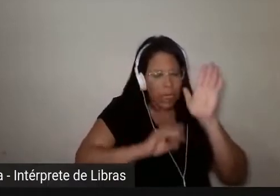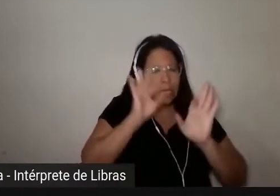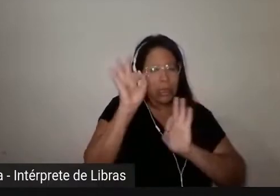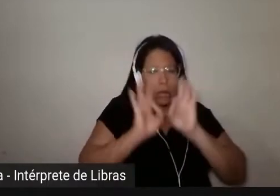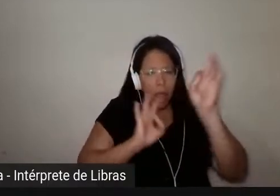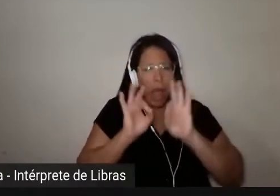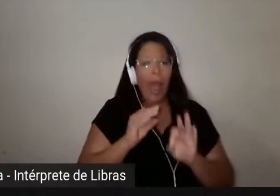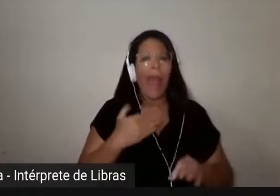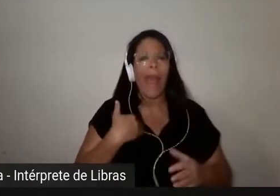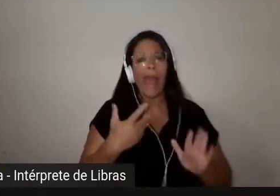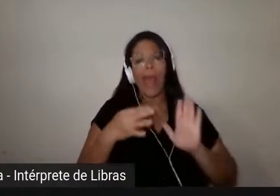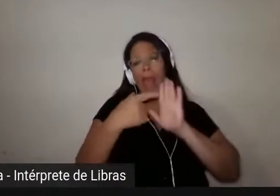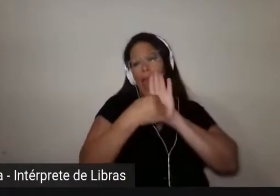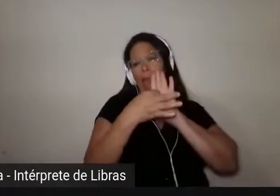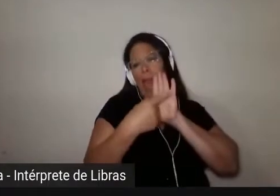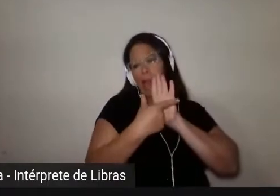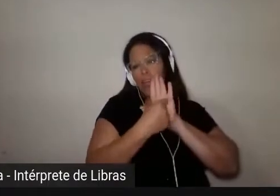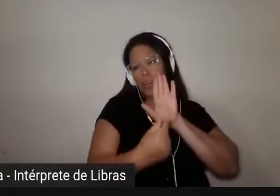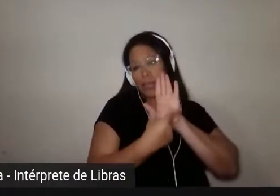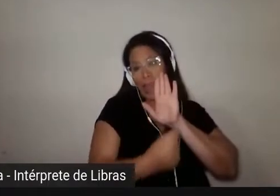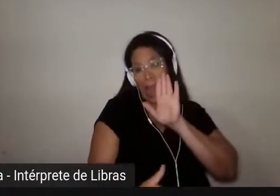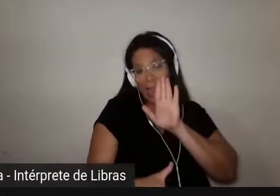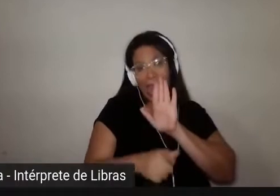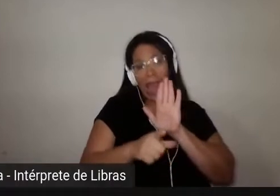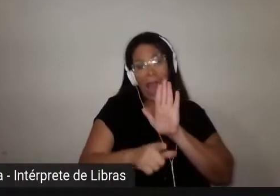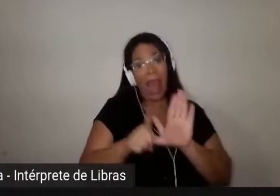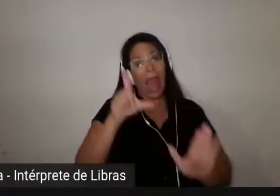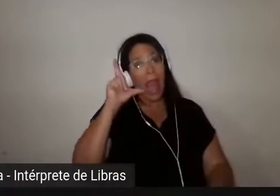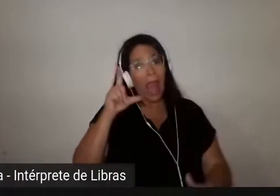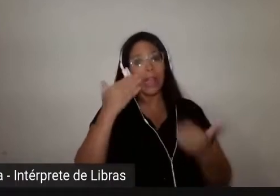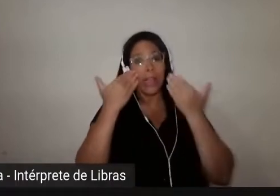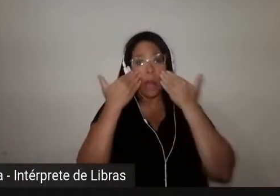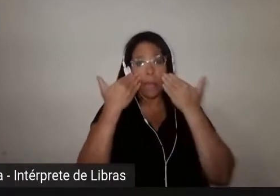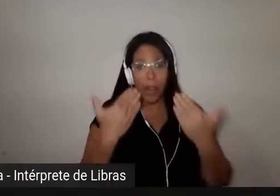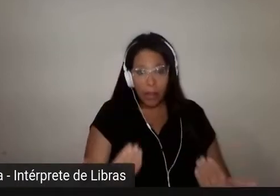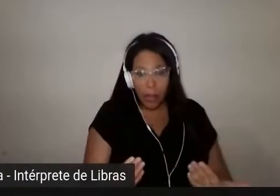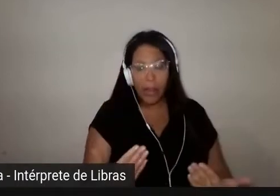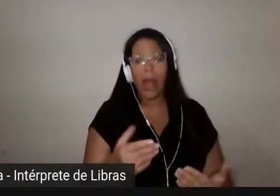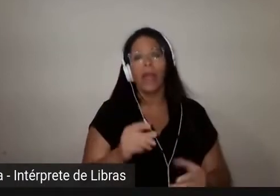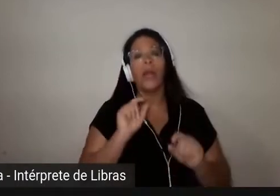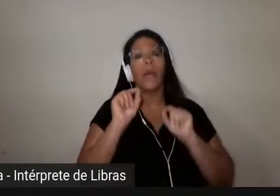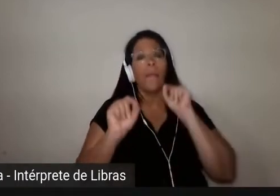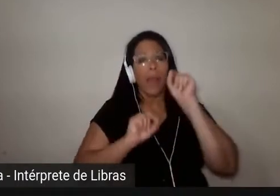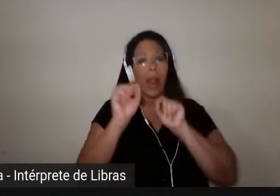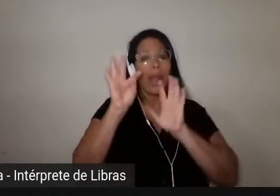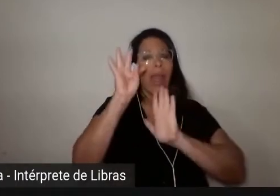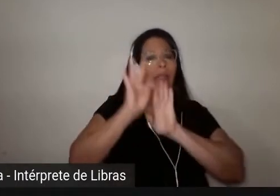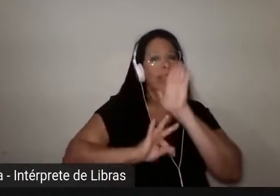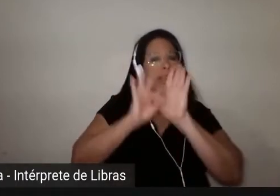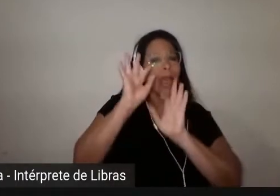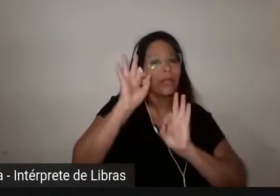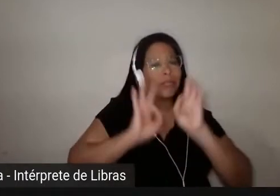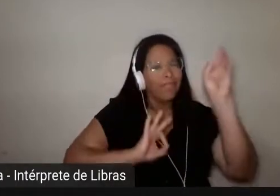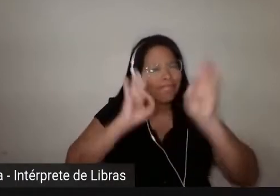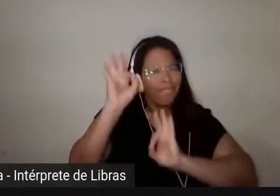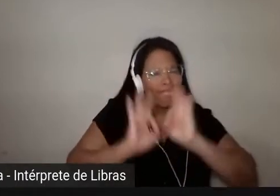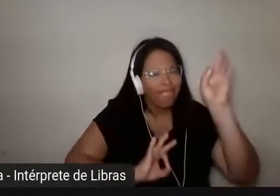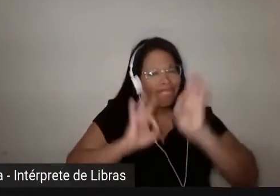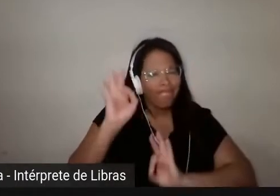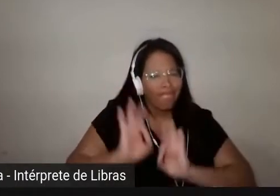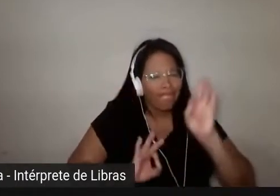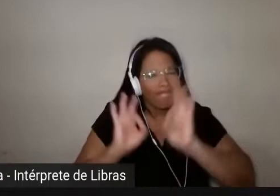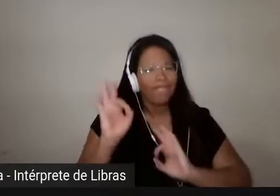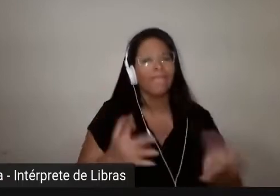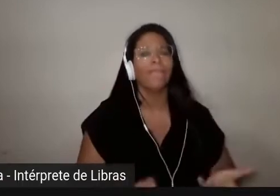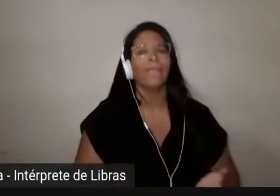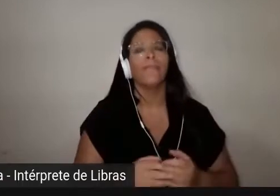destaques sejam apresentados com certa antecedência. Então, falando de apresentação, né? Como eu já disse,